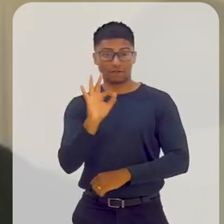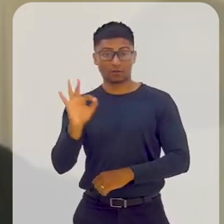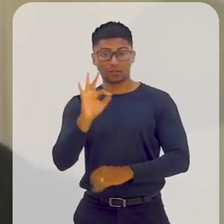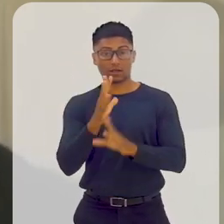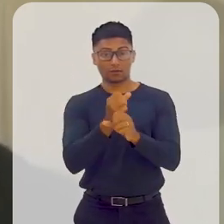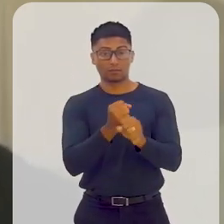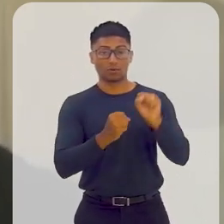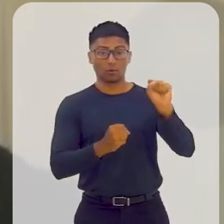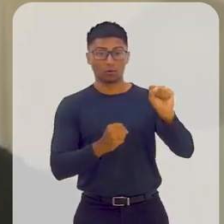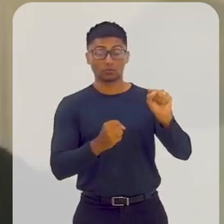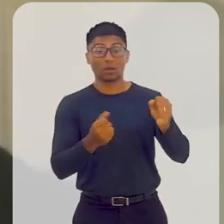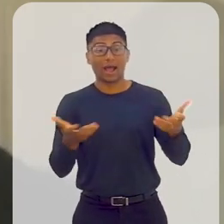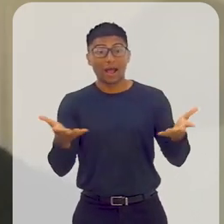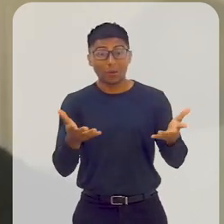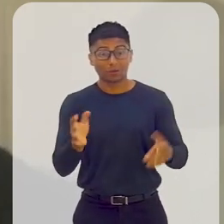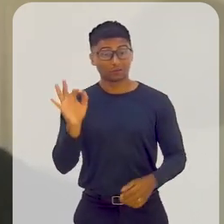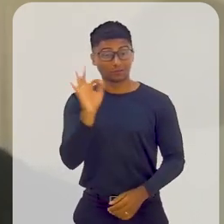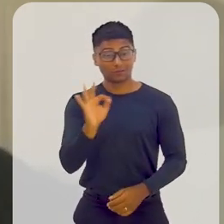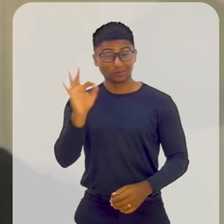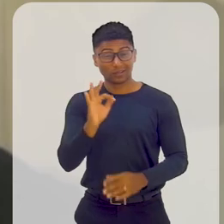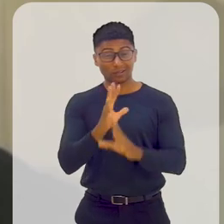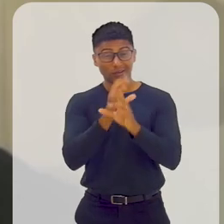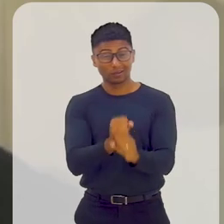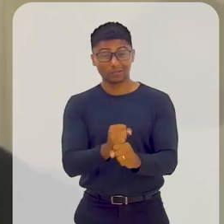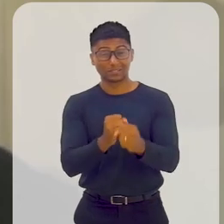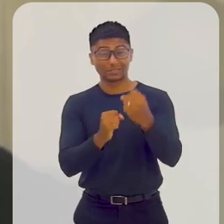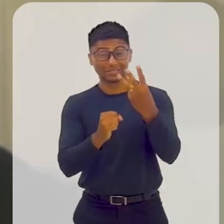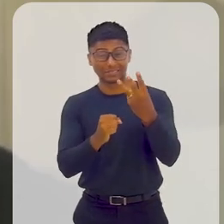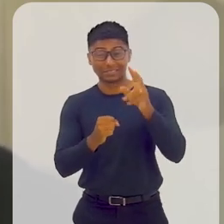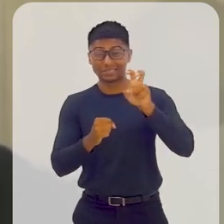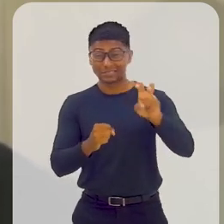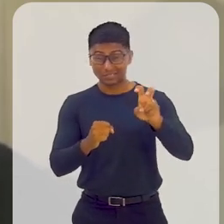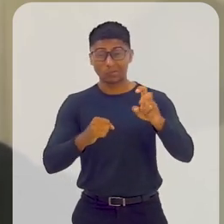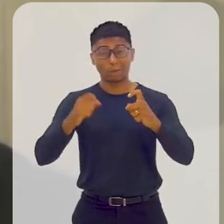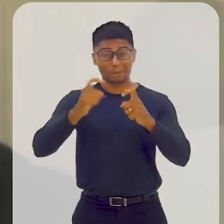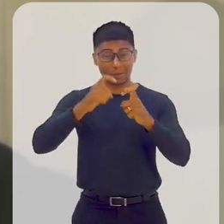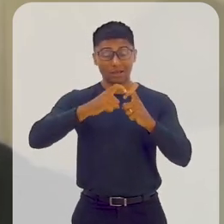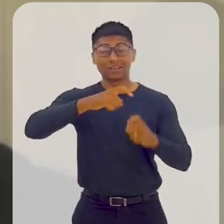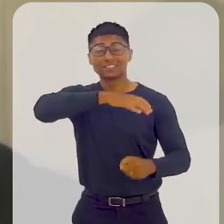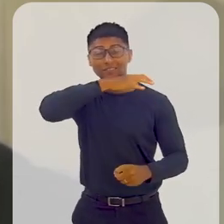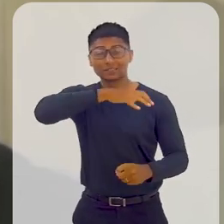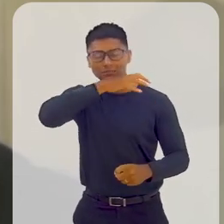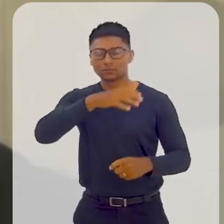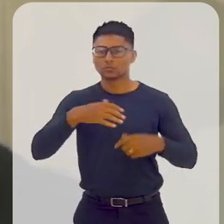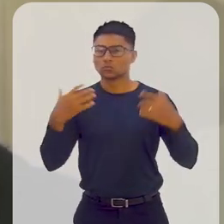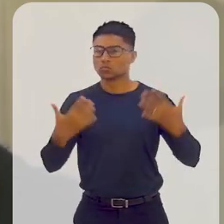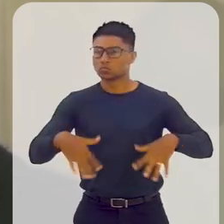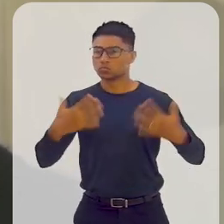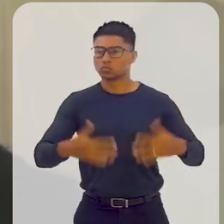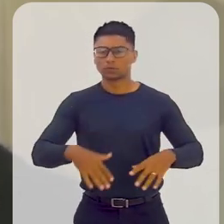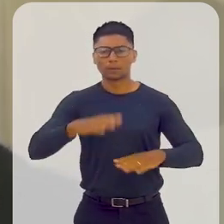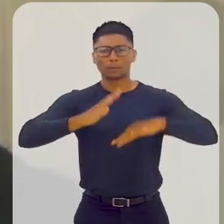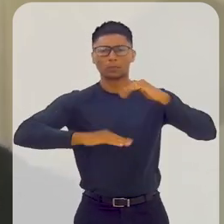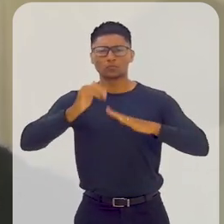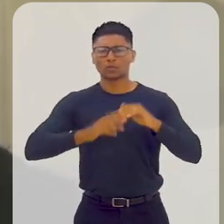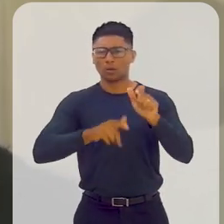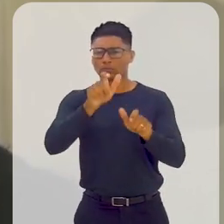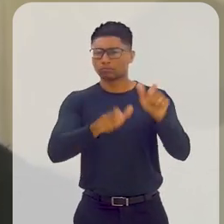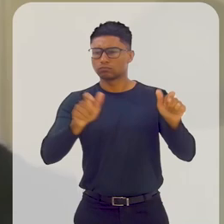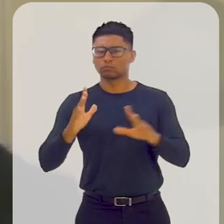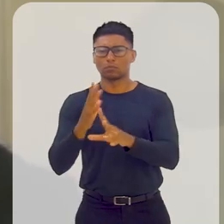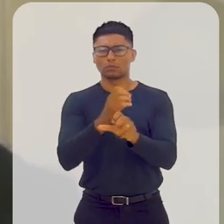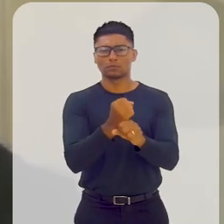né? Hoje estamos com 35 faculdades de medicina veterinária e quase 19 mil